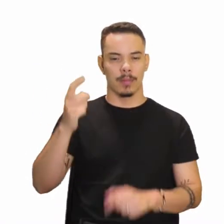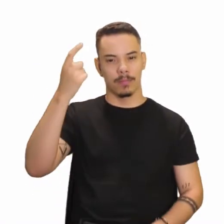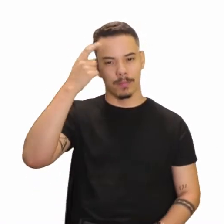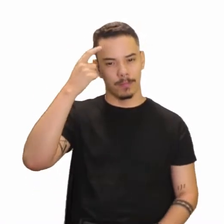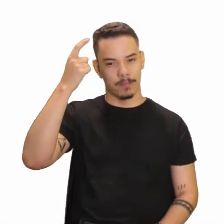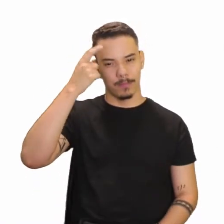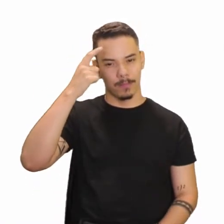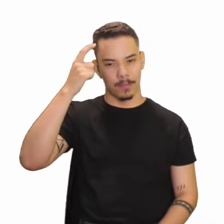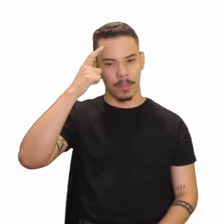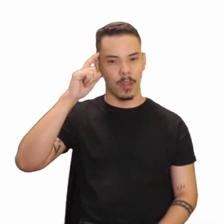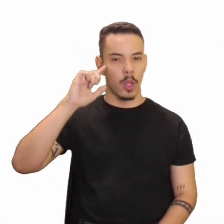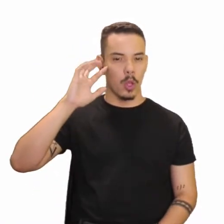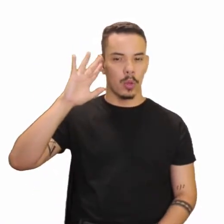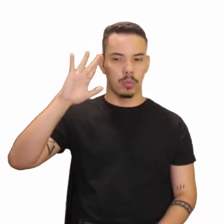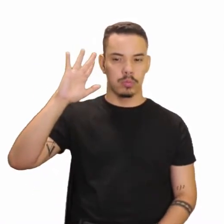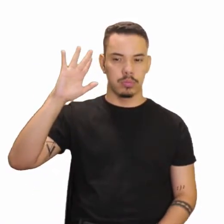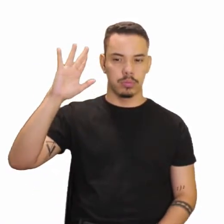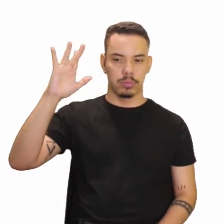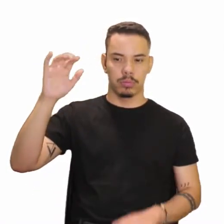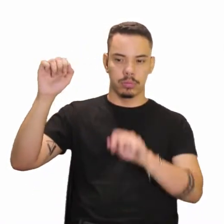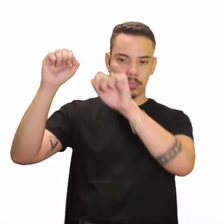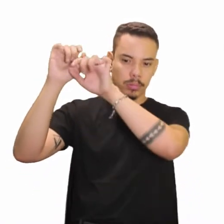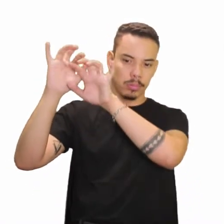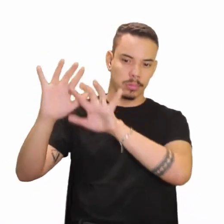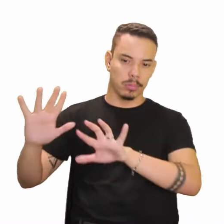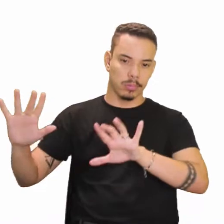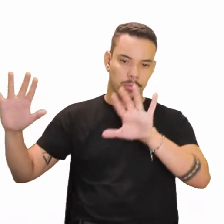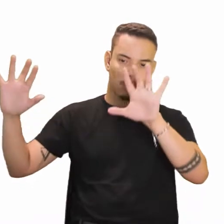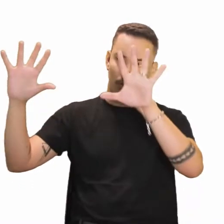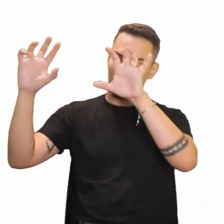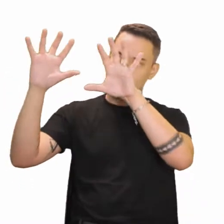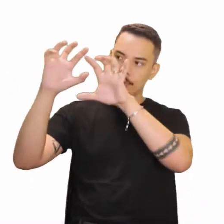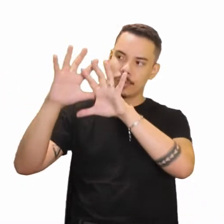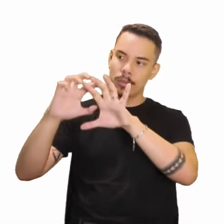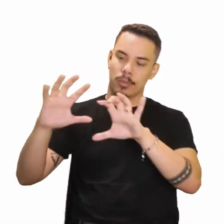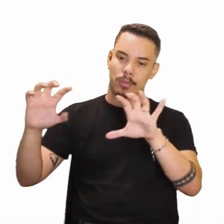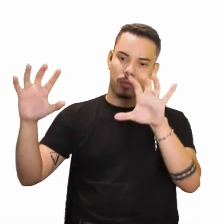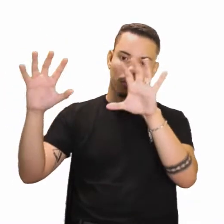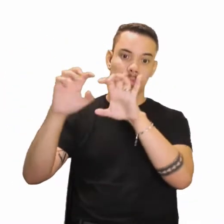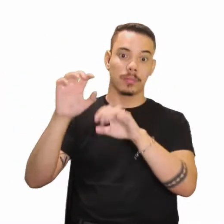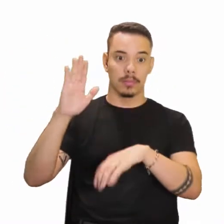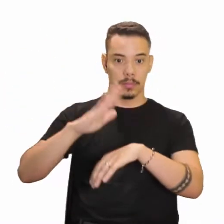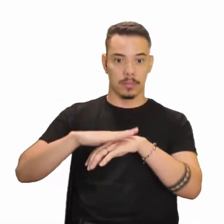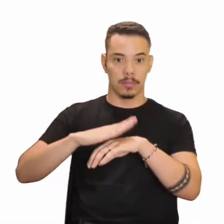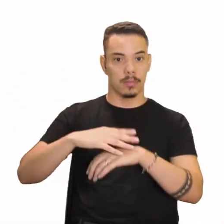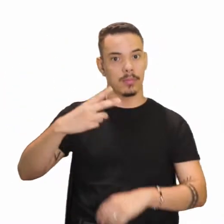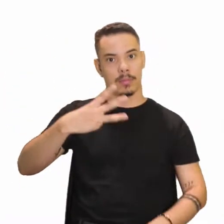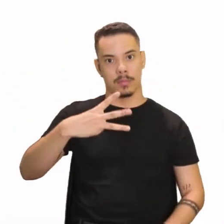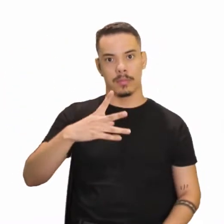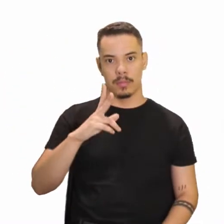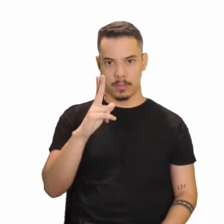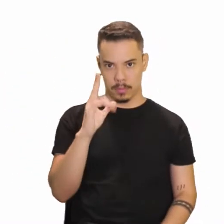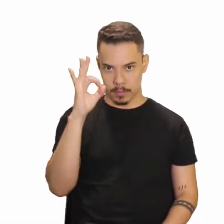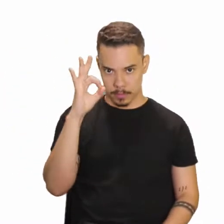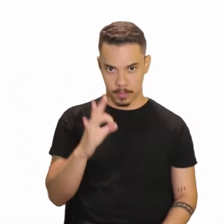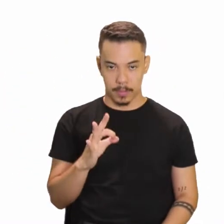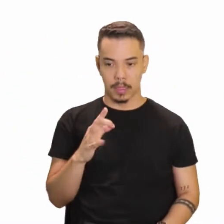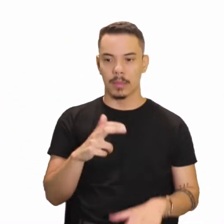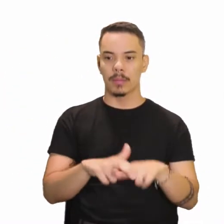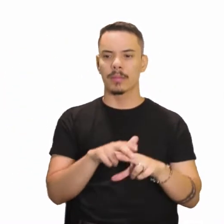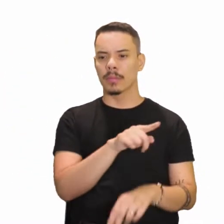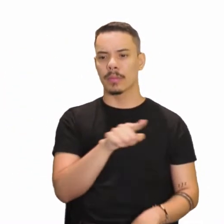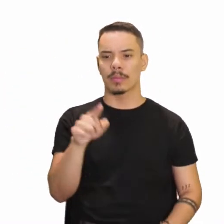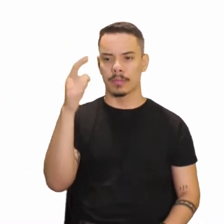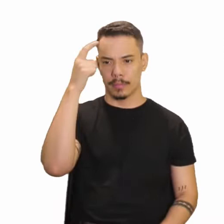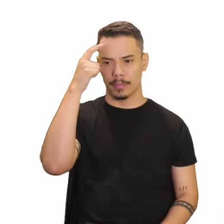pensamento que que você vai fazer nuvenzinha beleza para dizer que está